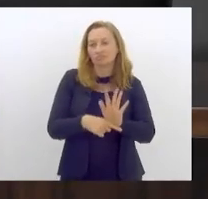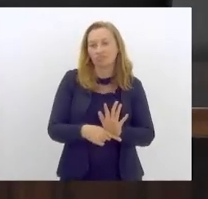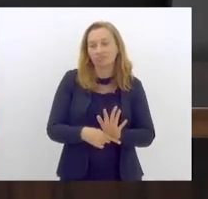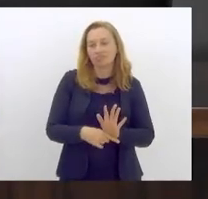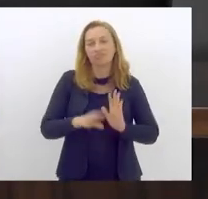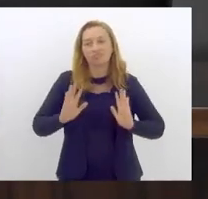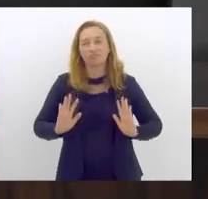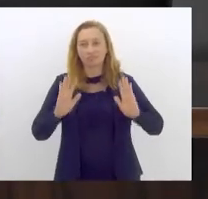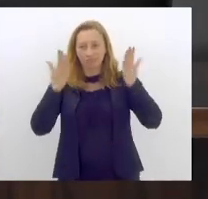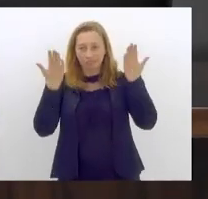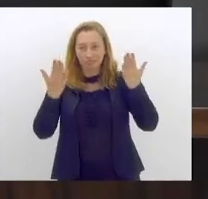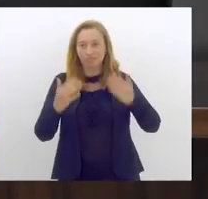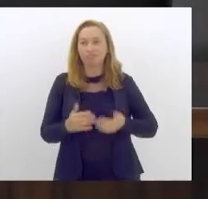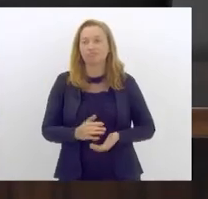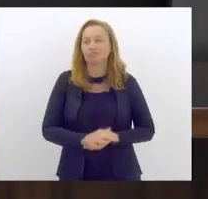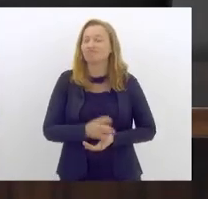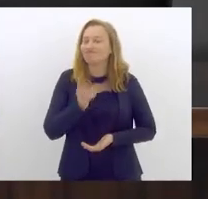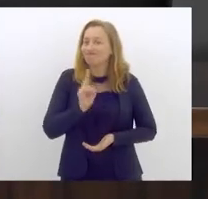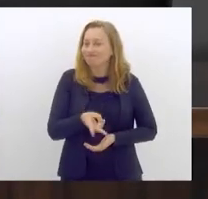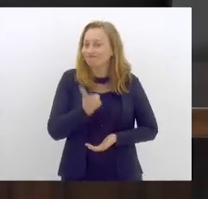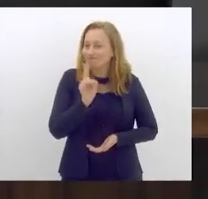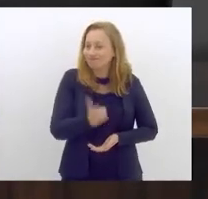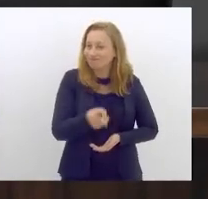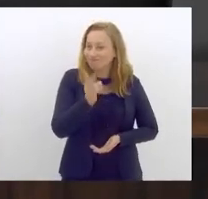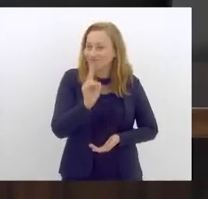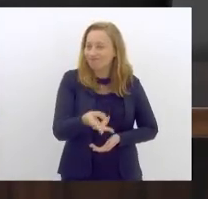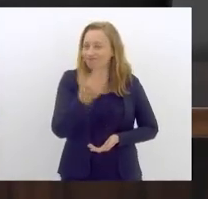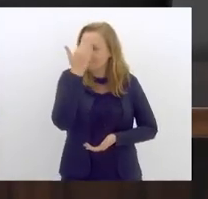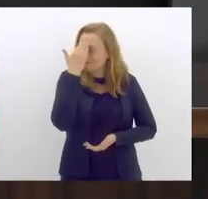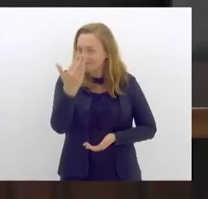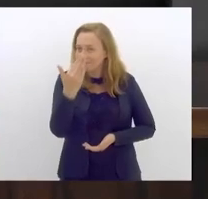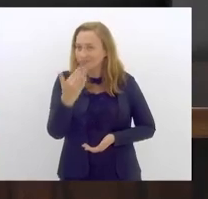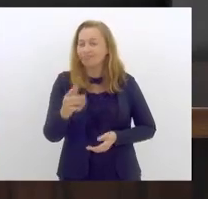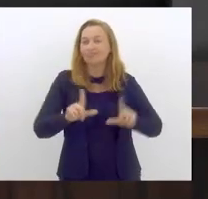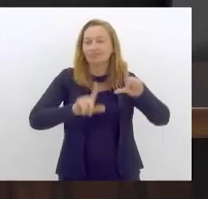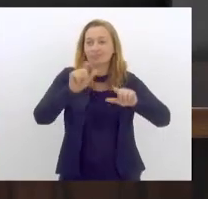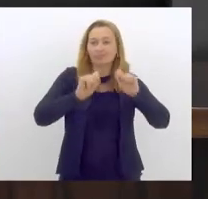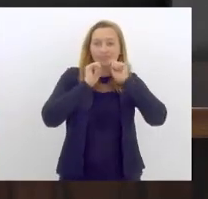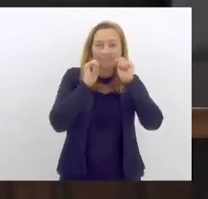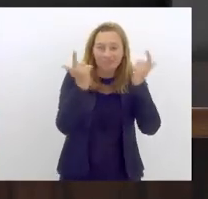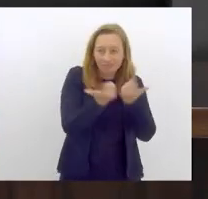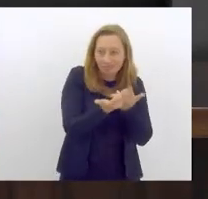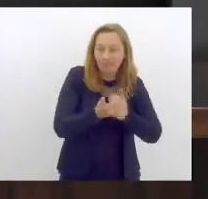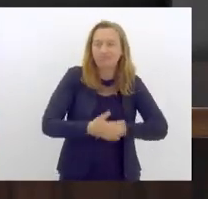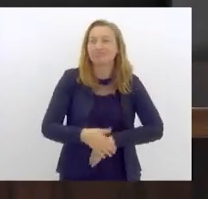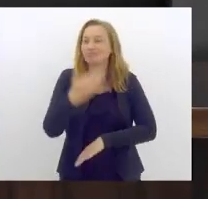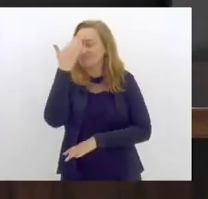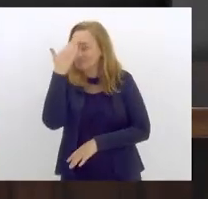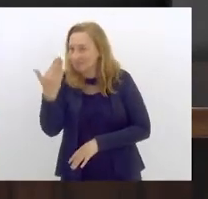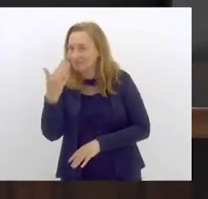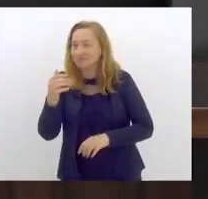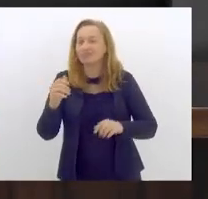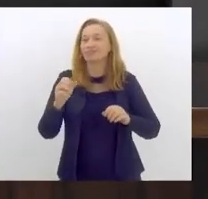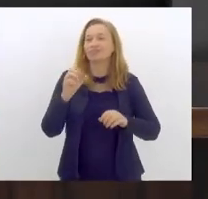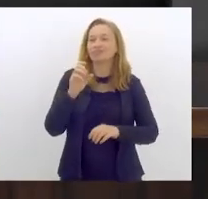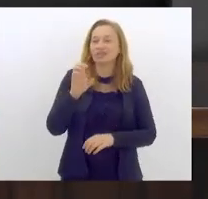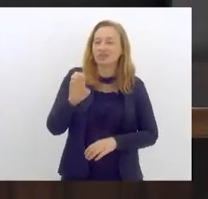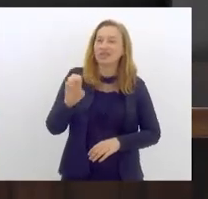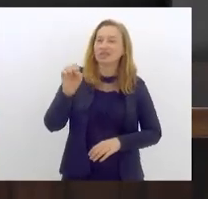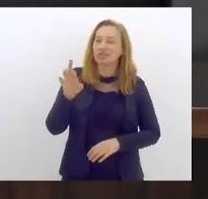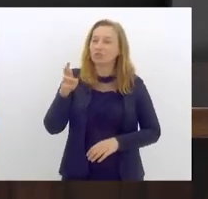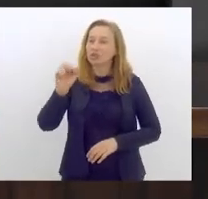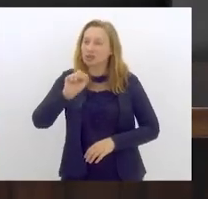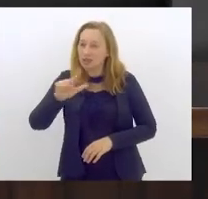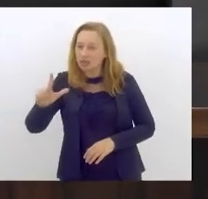esse evento Então sempre sempre sempre agradeço a TV Alerta Agradeço ao cerimonial